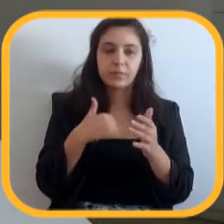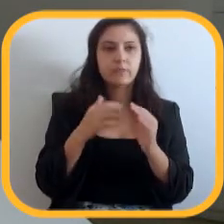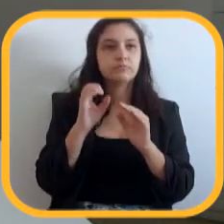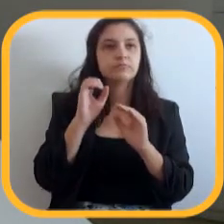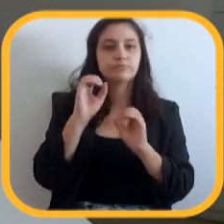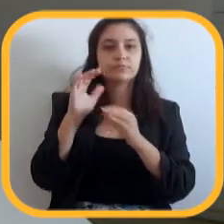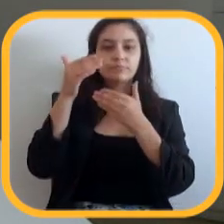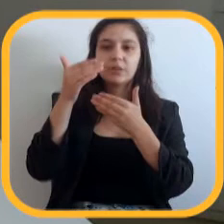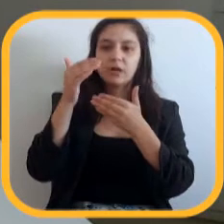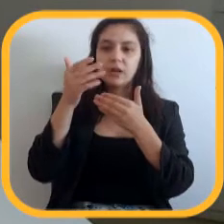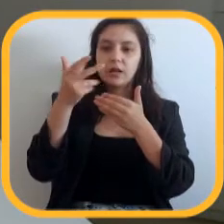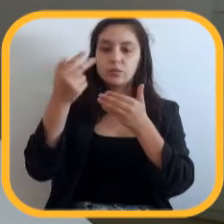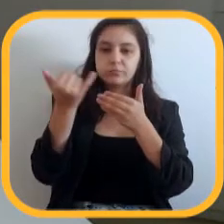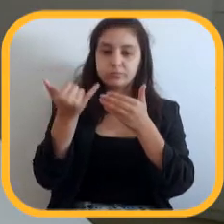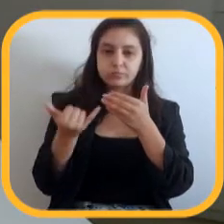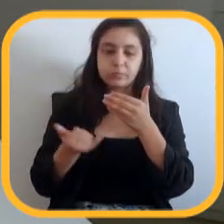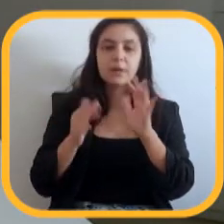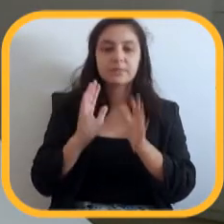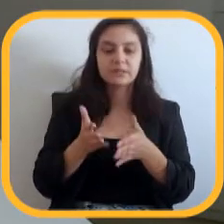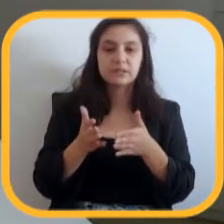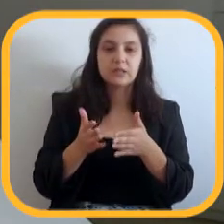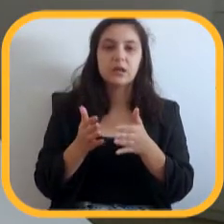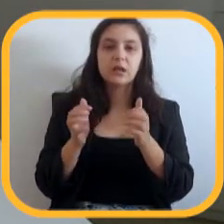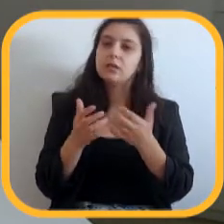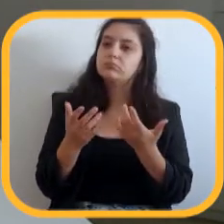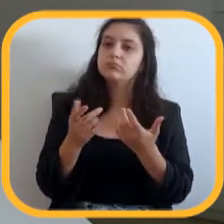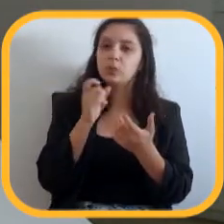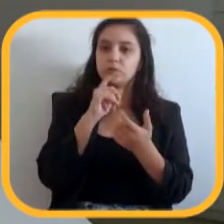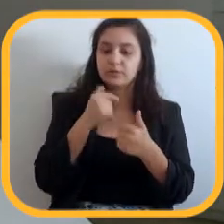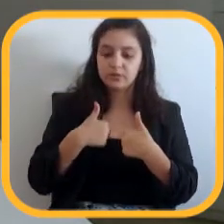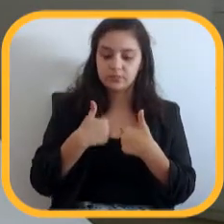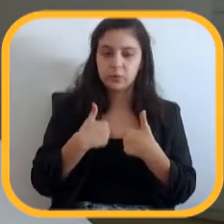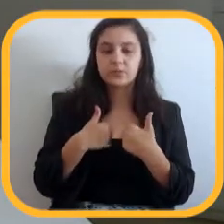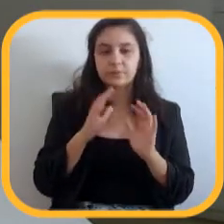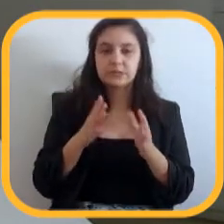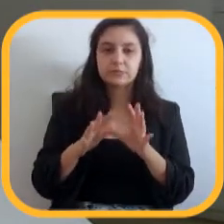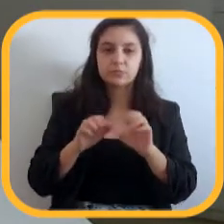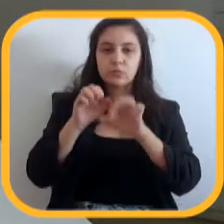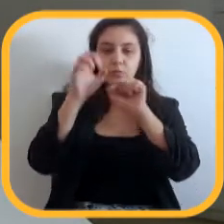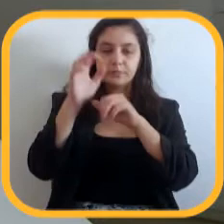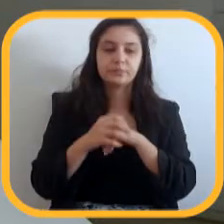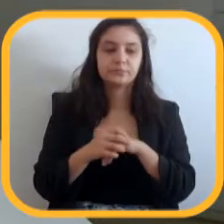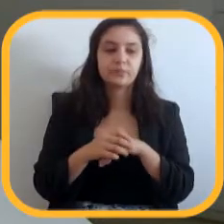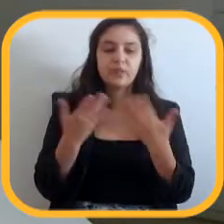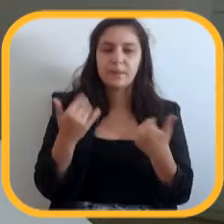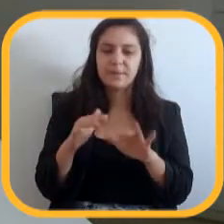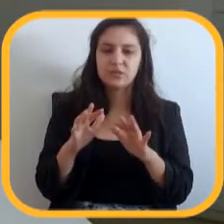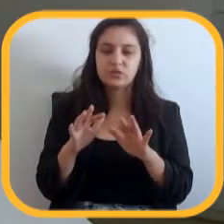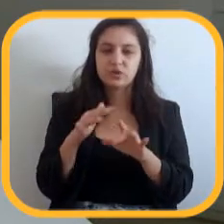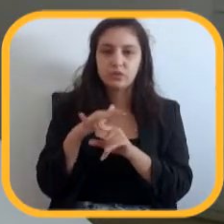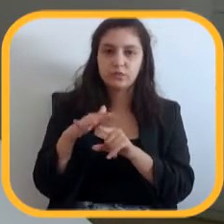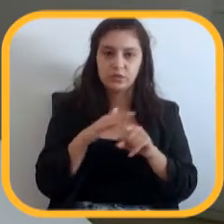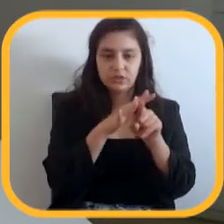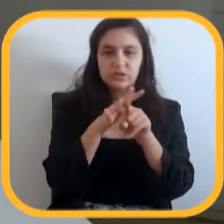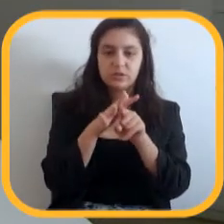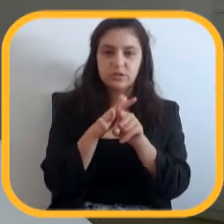hierarquizar prioridades e, sobretudo, acreditar nas capacidades. Mas será que o transtorno de ansiedade tem impacto